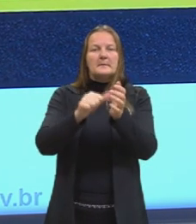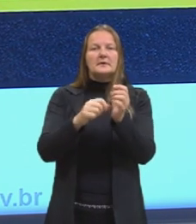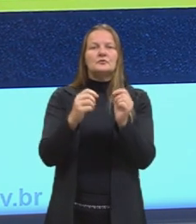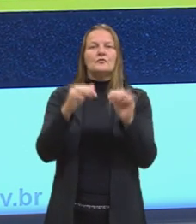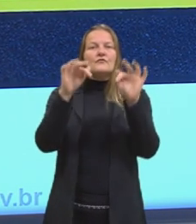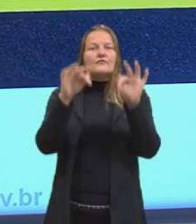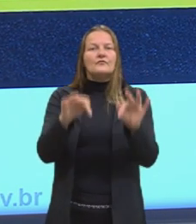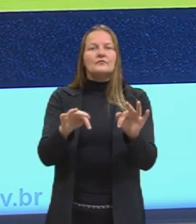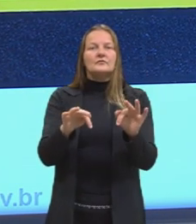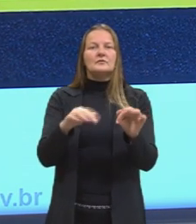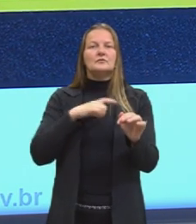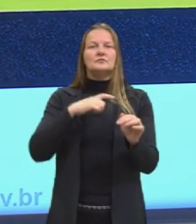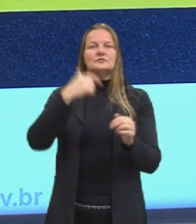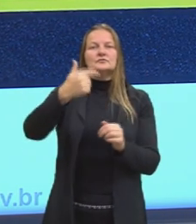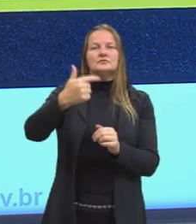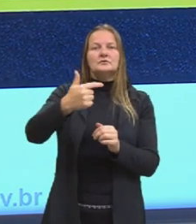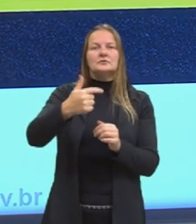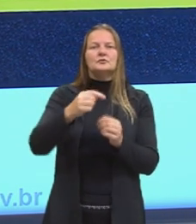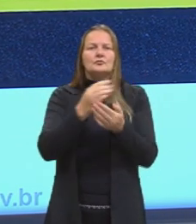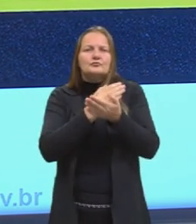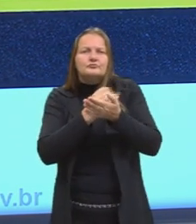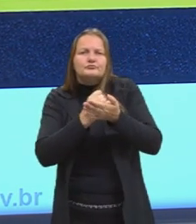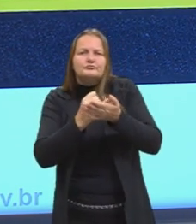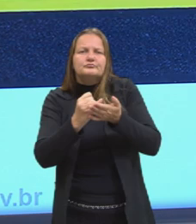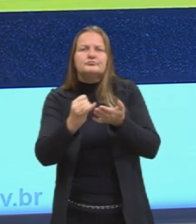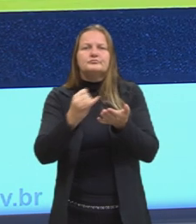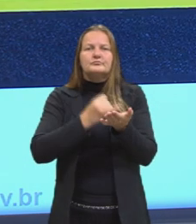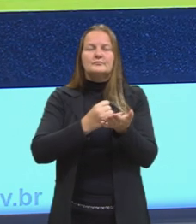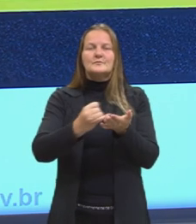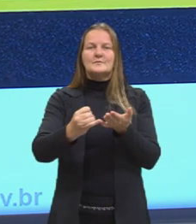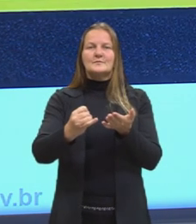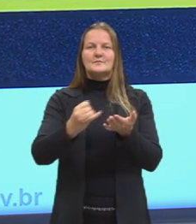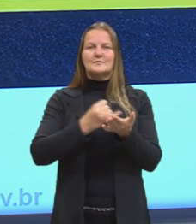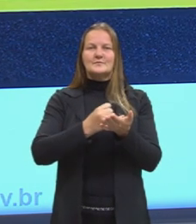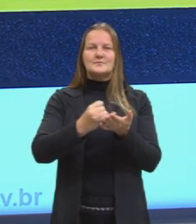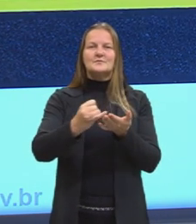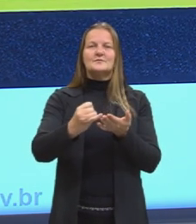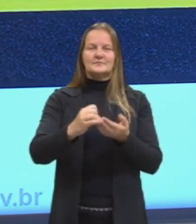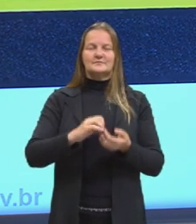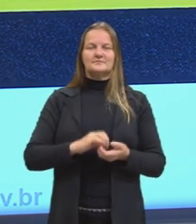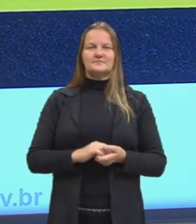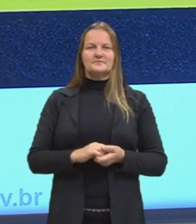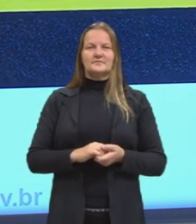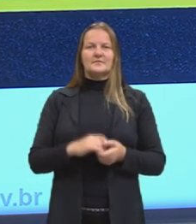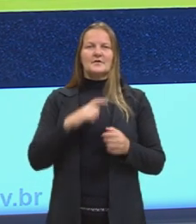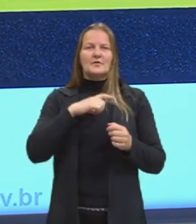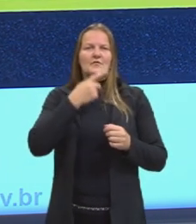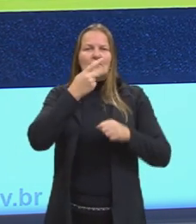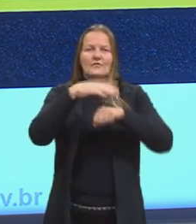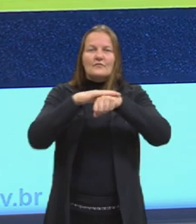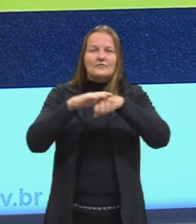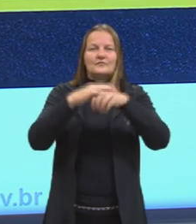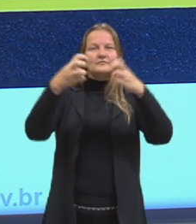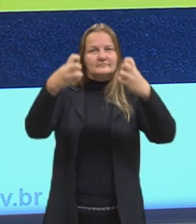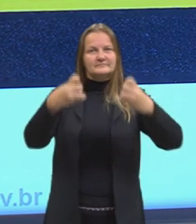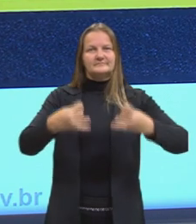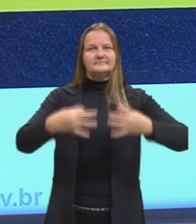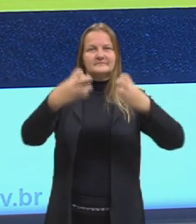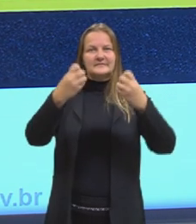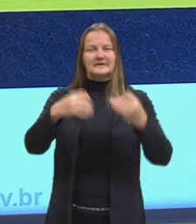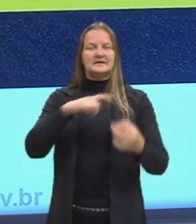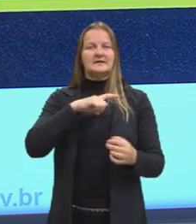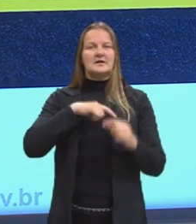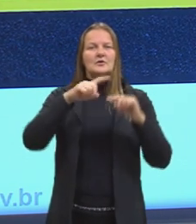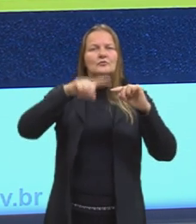o que final e no segundo Inicial então um menos o outro como a gente já tinha falando eu já vinha falando né se eu tenho